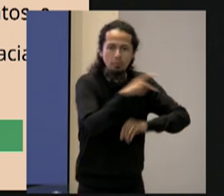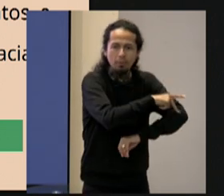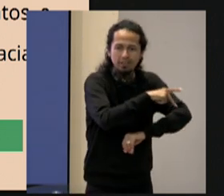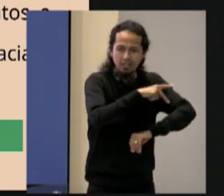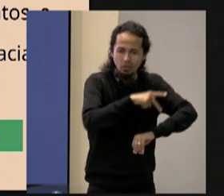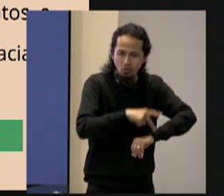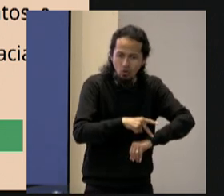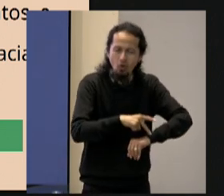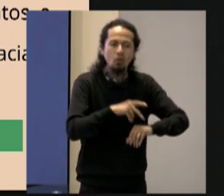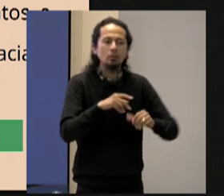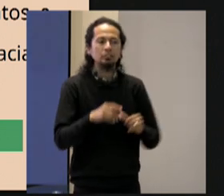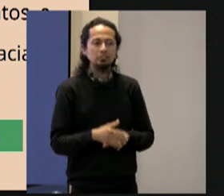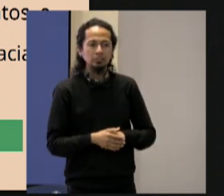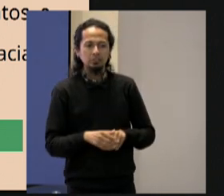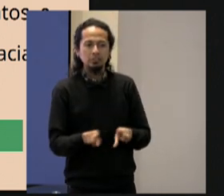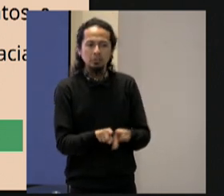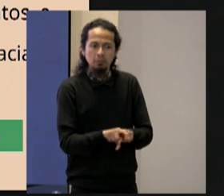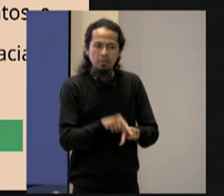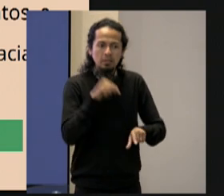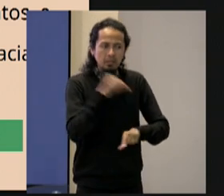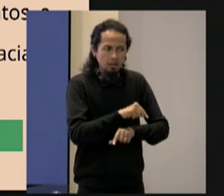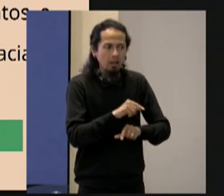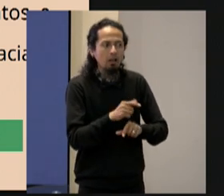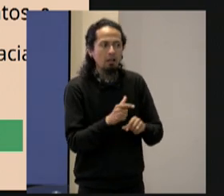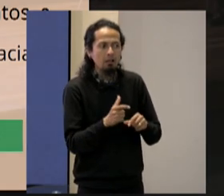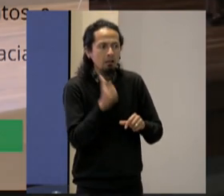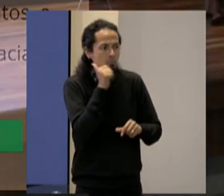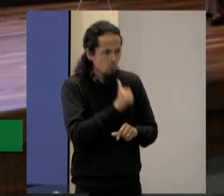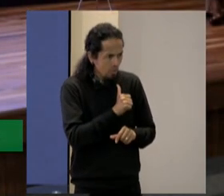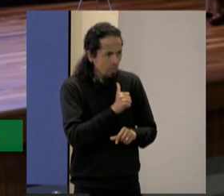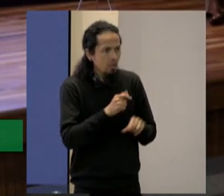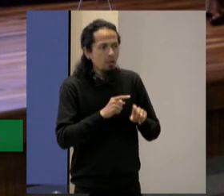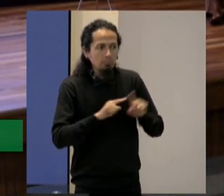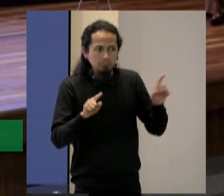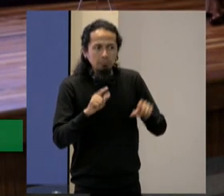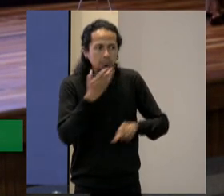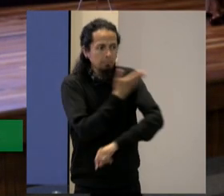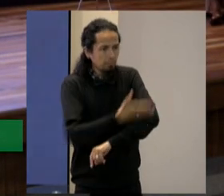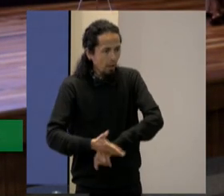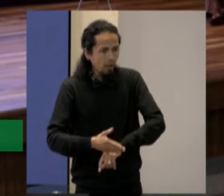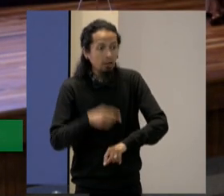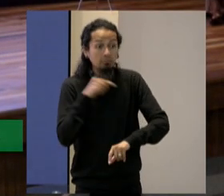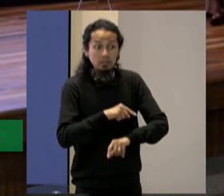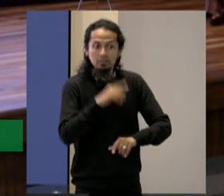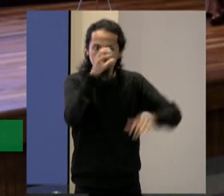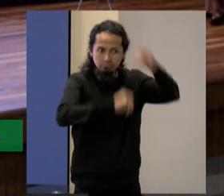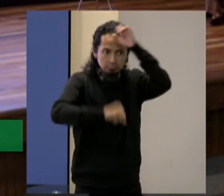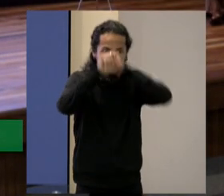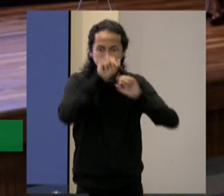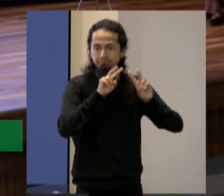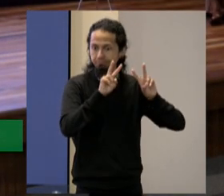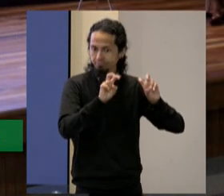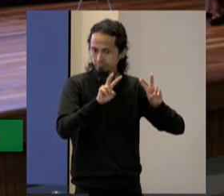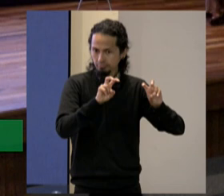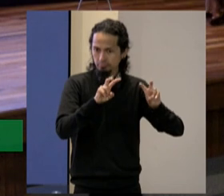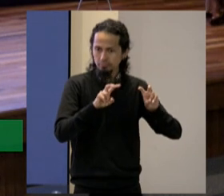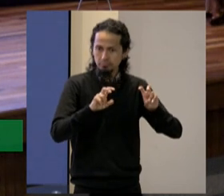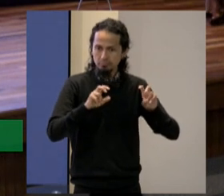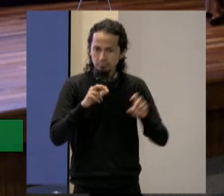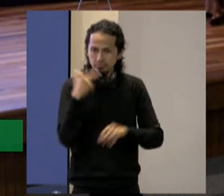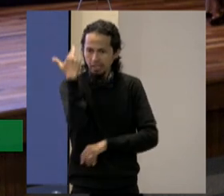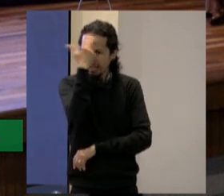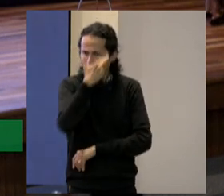não estivesse fazendo letramento racial. Então, a gente envolve equipe pedagógica, corpo docente, também pensando no corpo